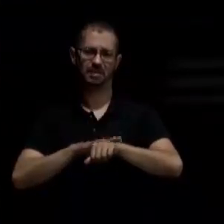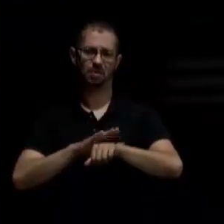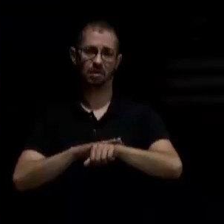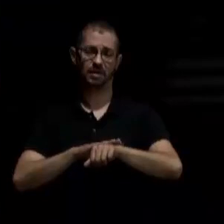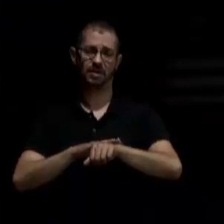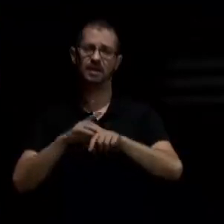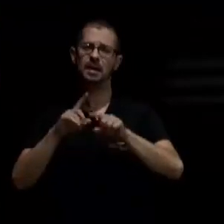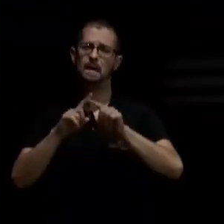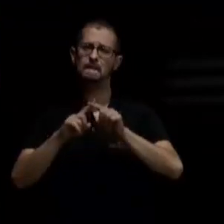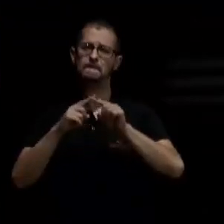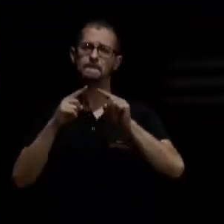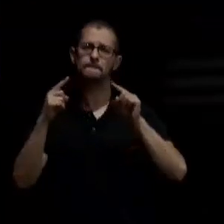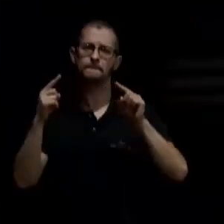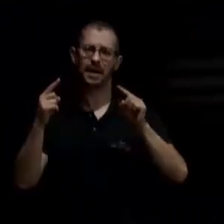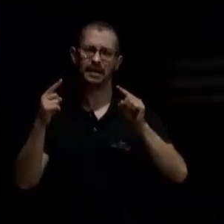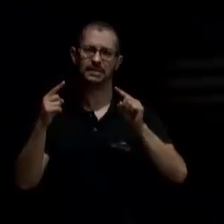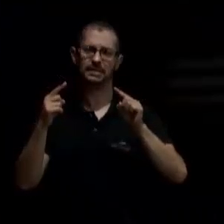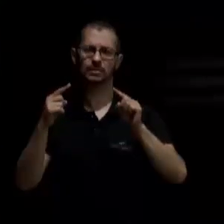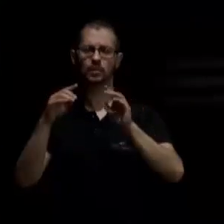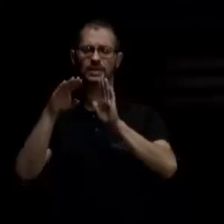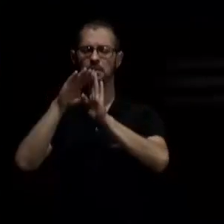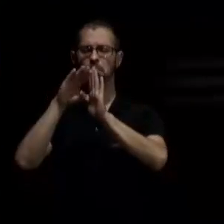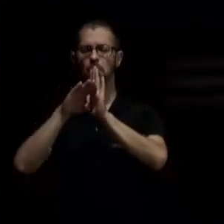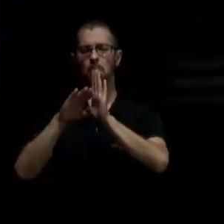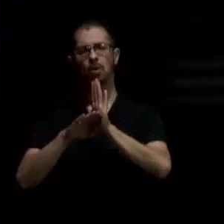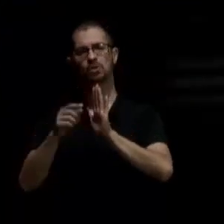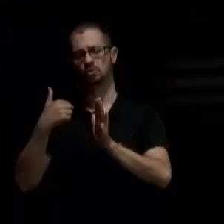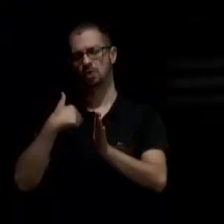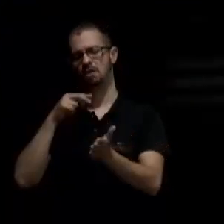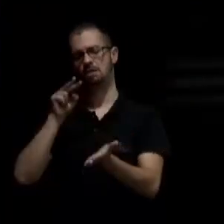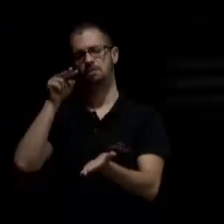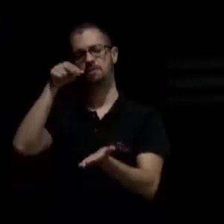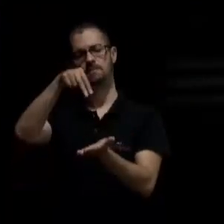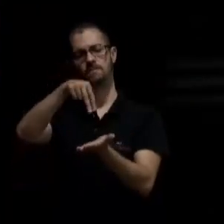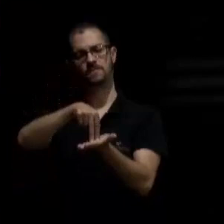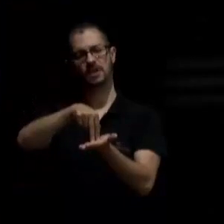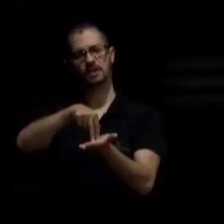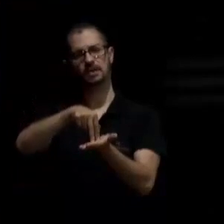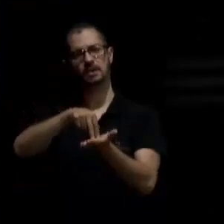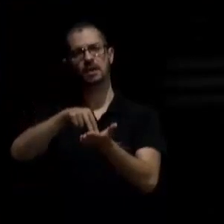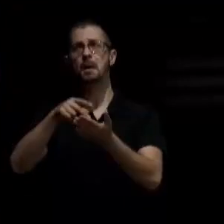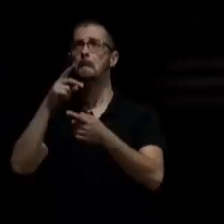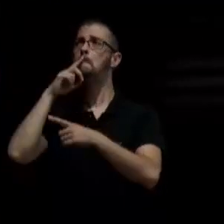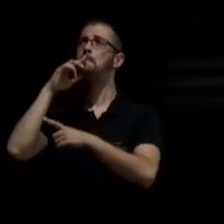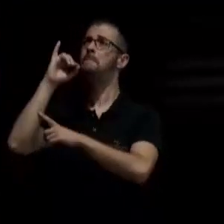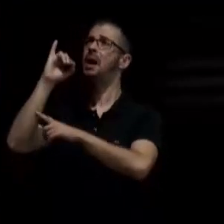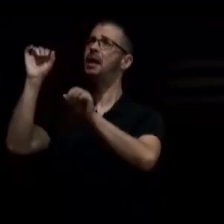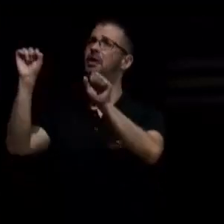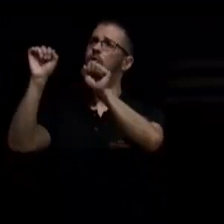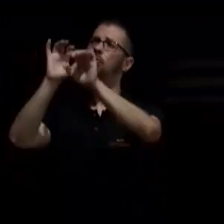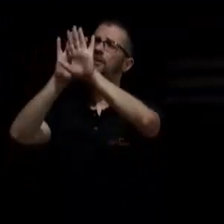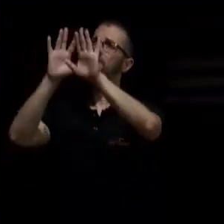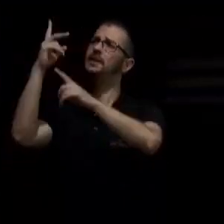Mas precisamente com este propósito eu vim para esta hora. Pai, glorifica o teu